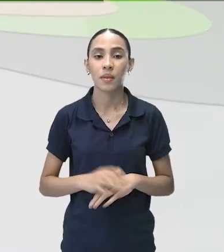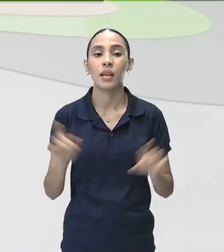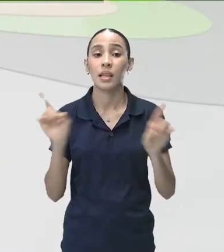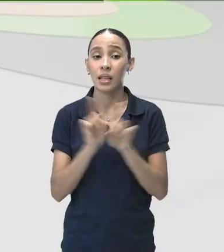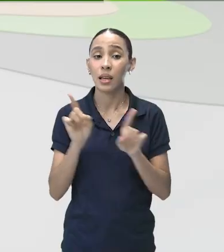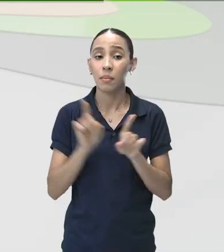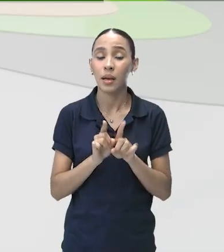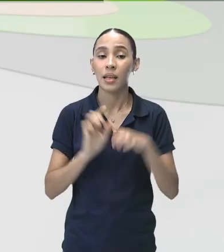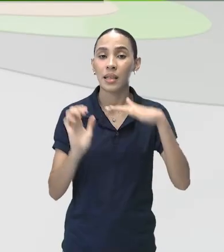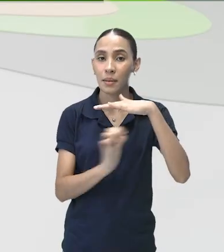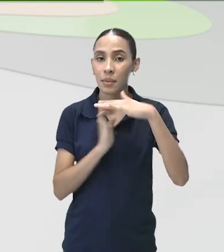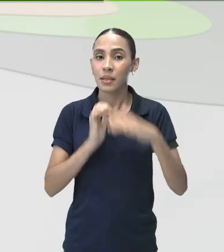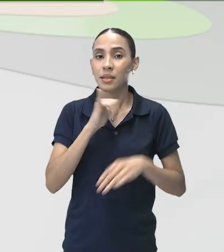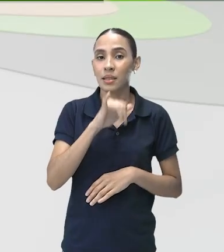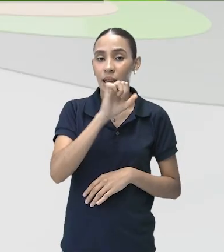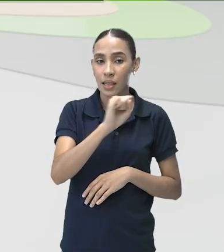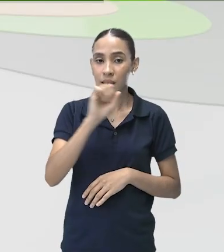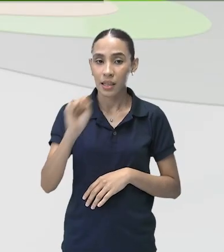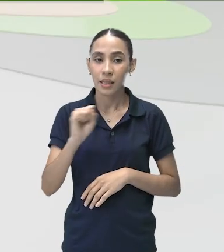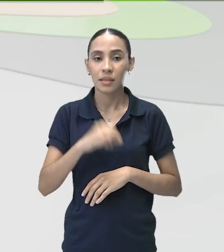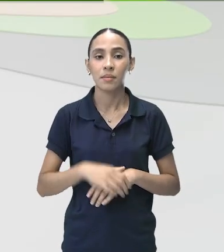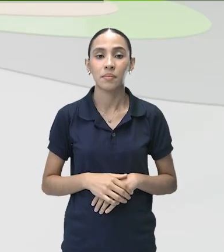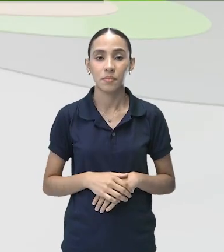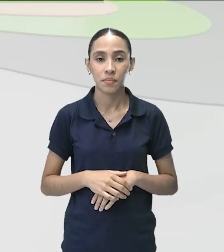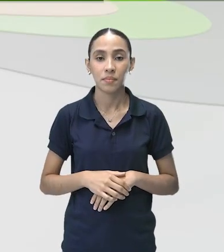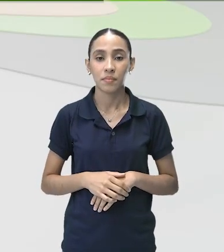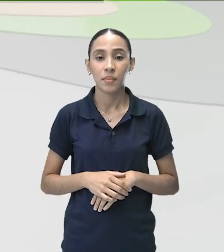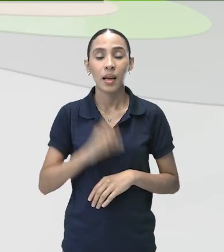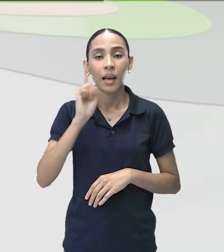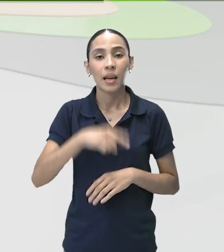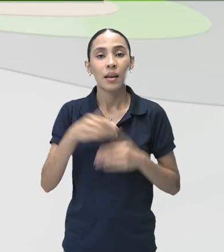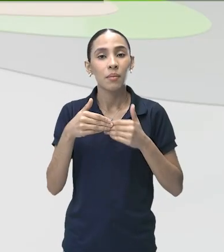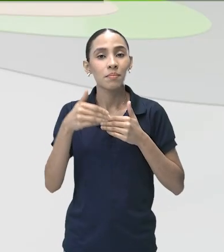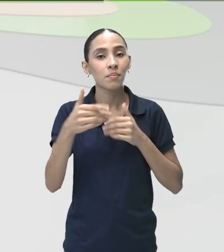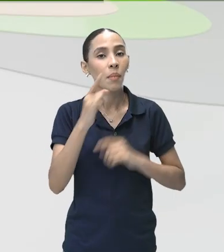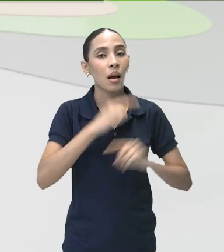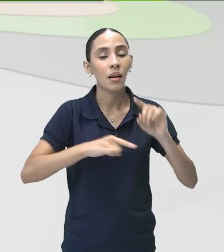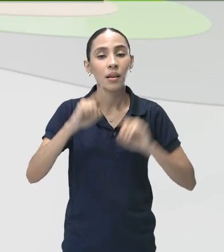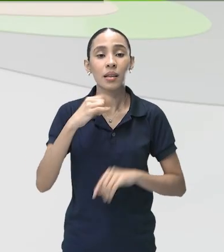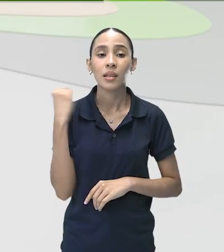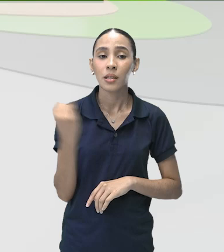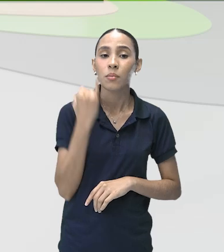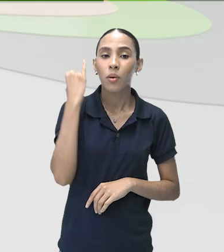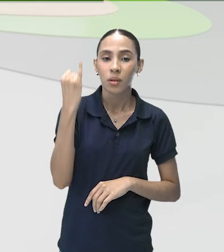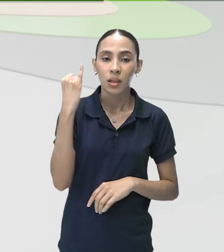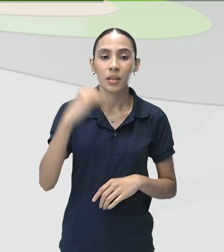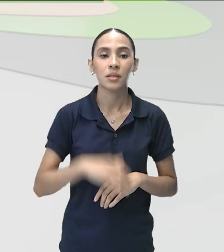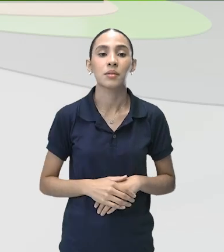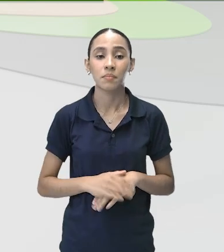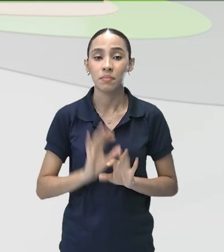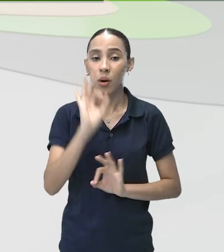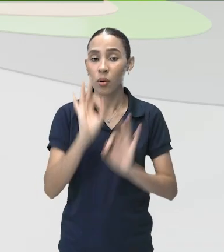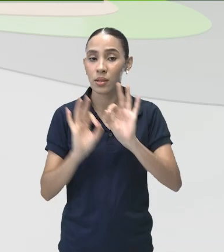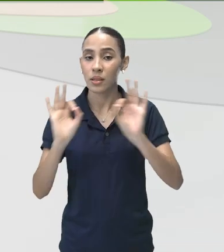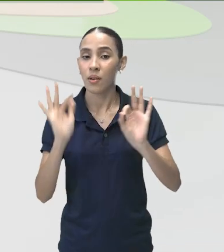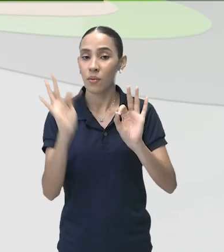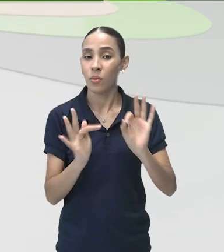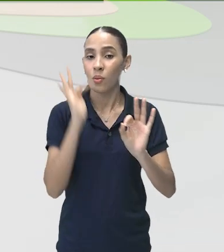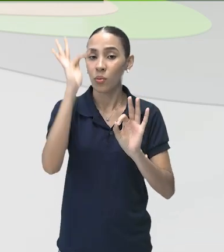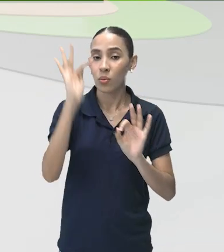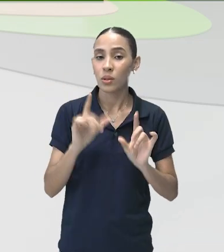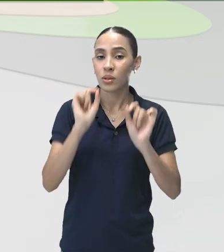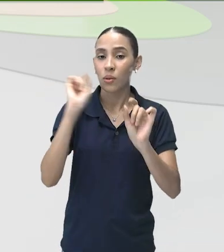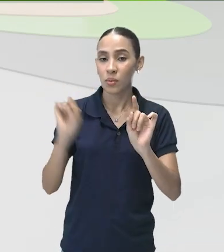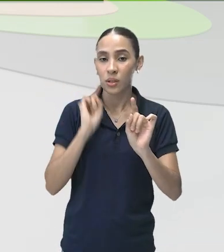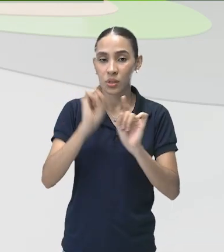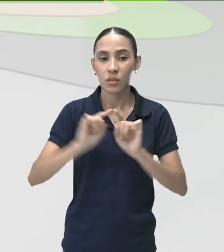A ISS, a Estação Espacial Internacional, ela é um passo importante na preparação para